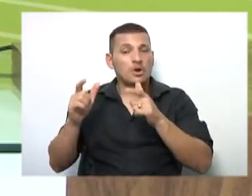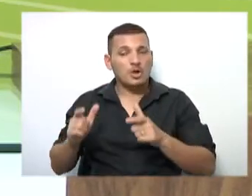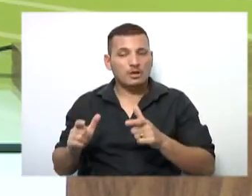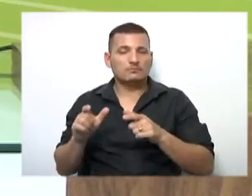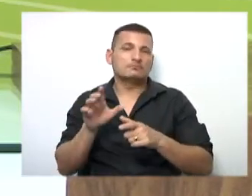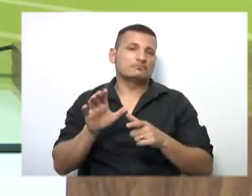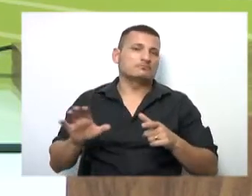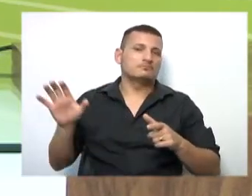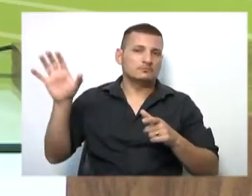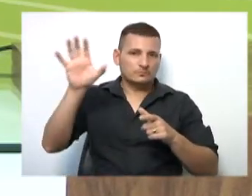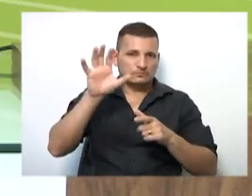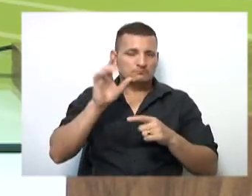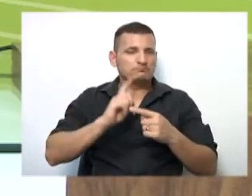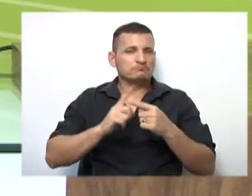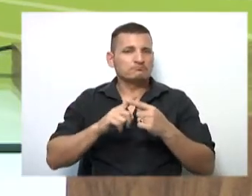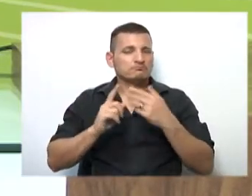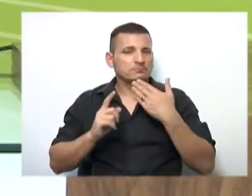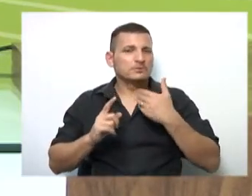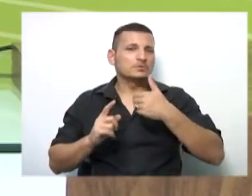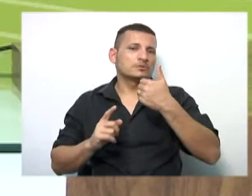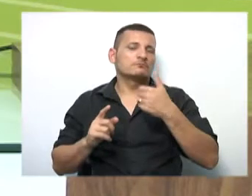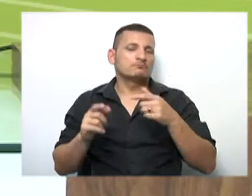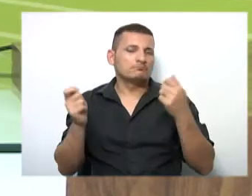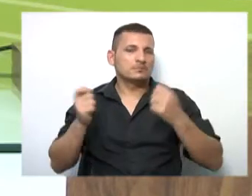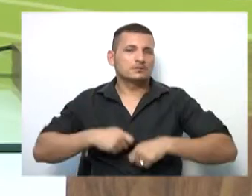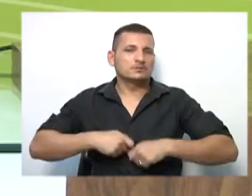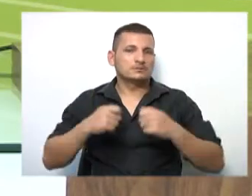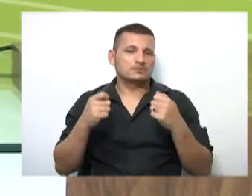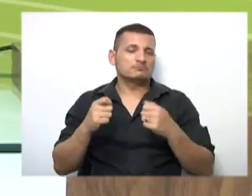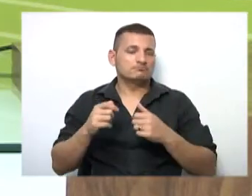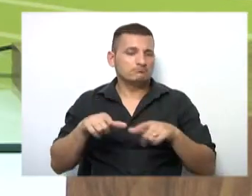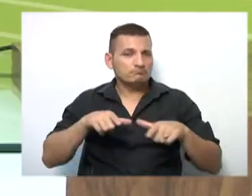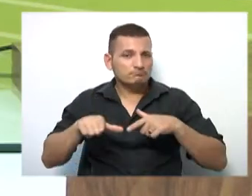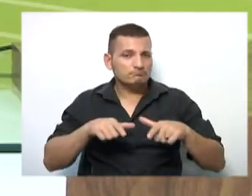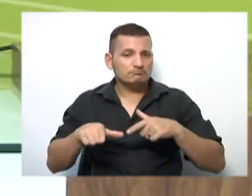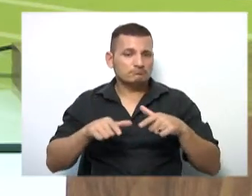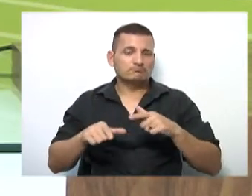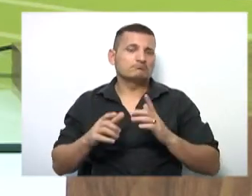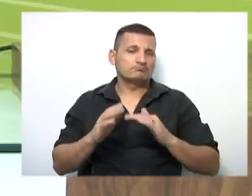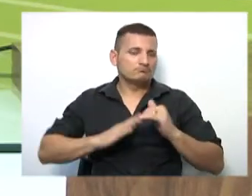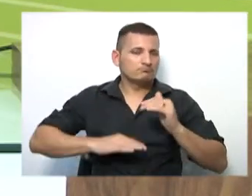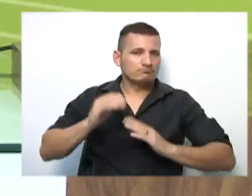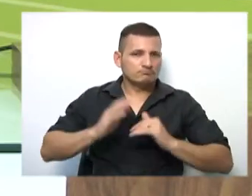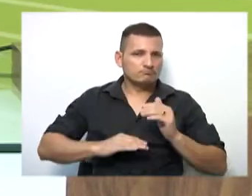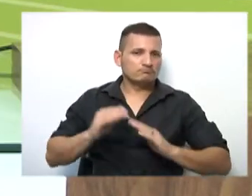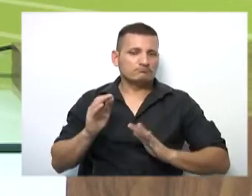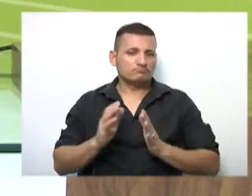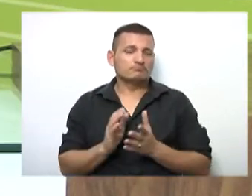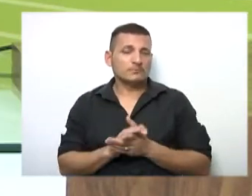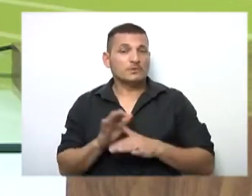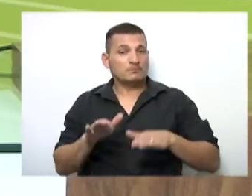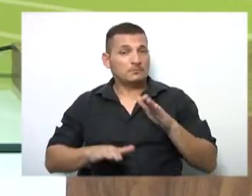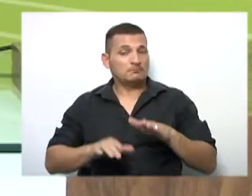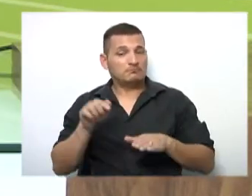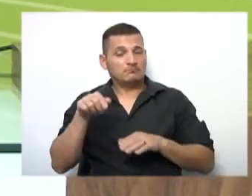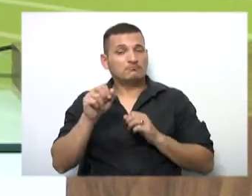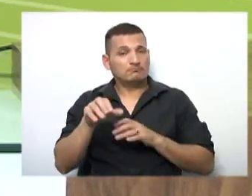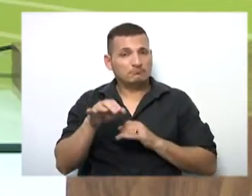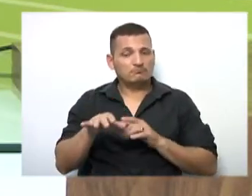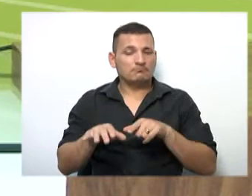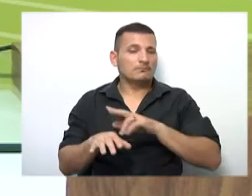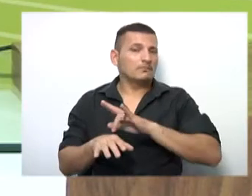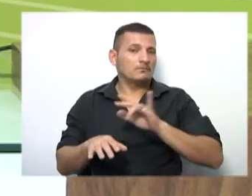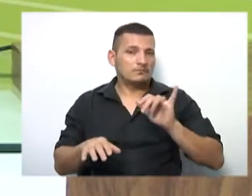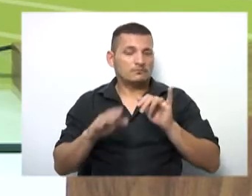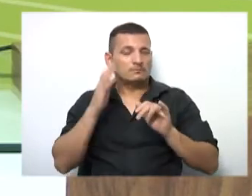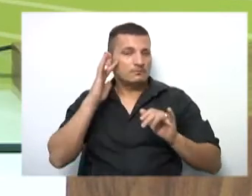porque vai realmente melhorar a qualidade da capacitação da mão de obra, que está dependendo dessa educação, e vai assim resolver esse problema que